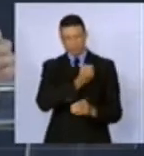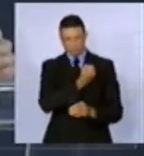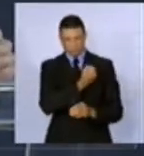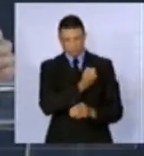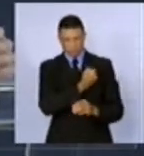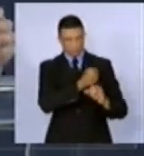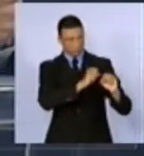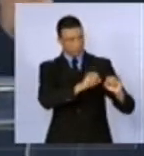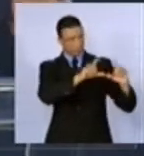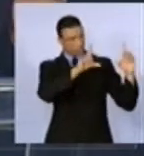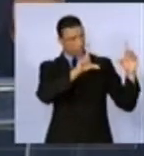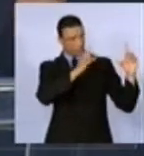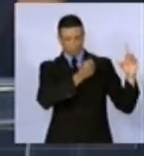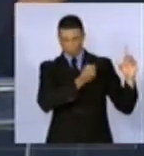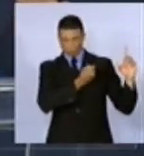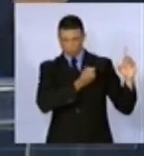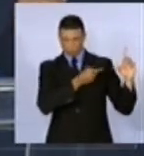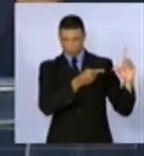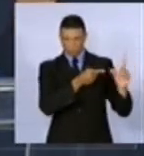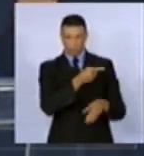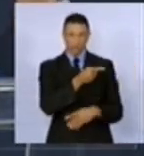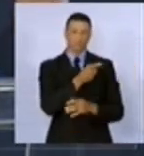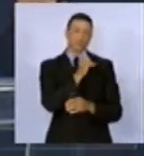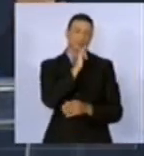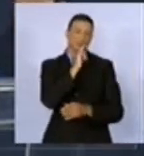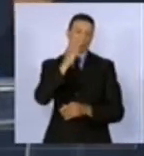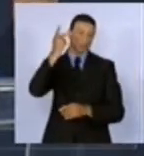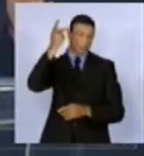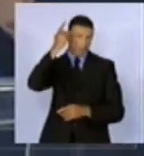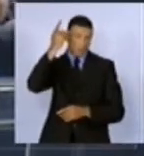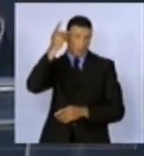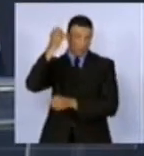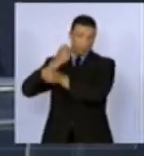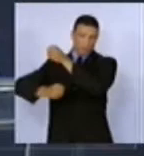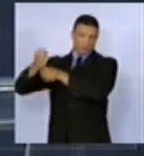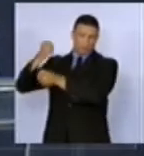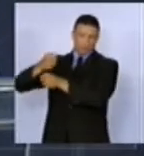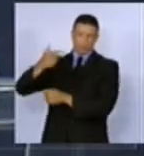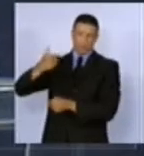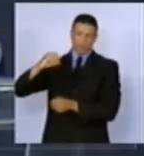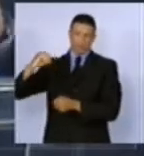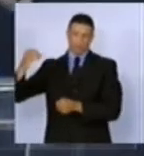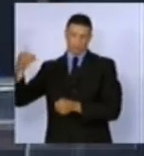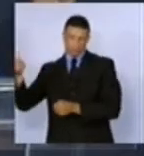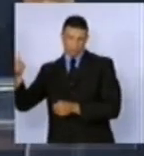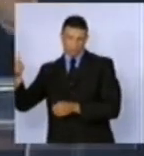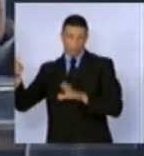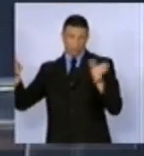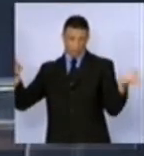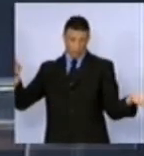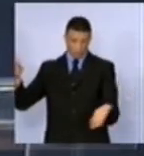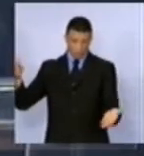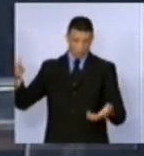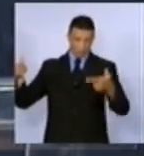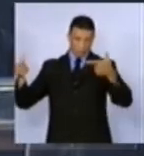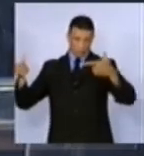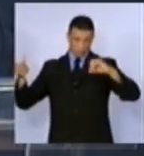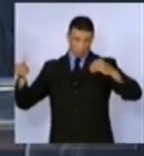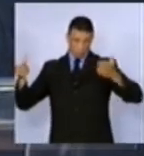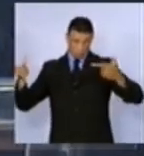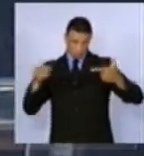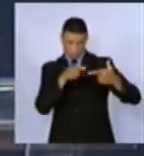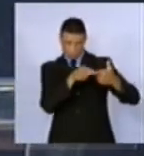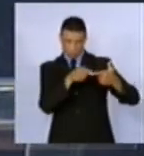números e o que vinha sendo colhido no Estado de São Paulo em 2006 e agora em 2012 avaliação da